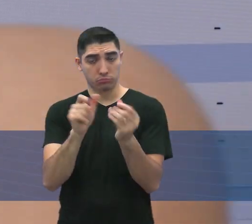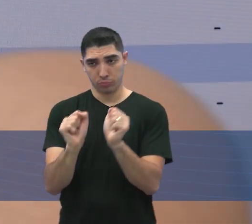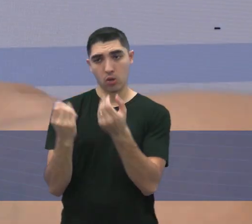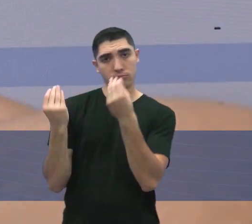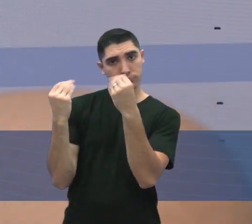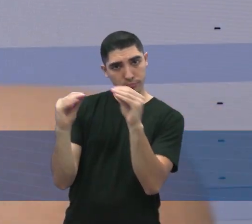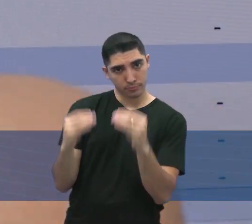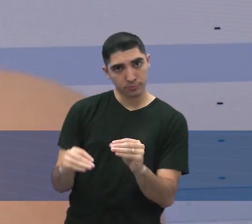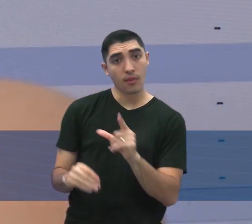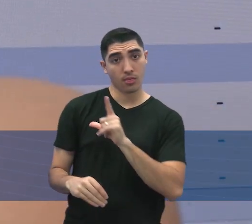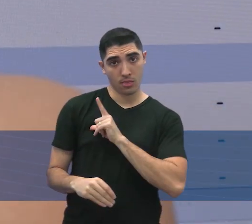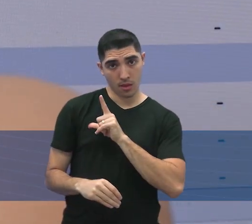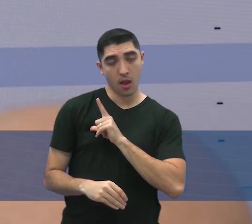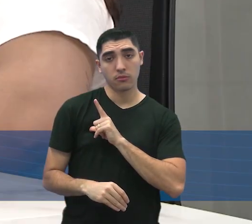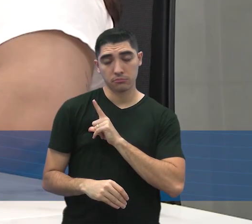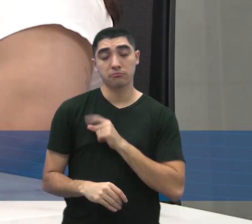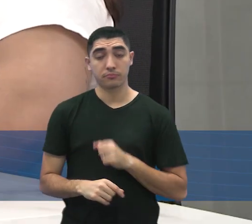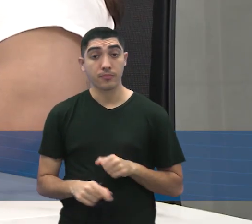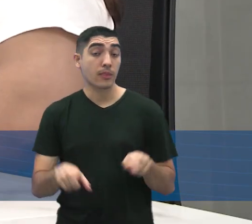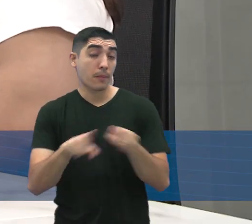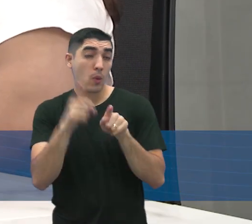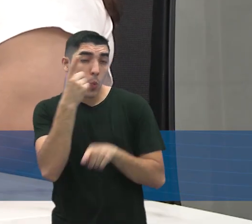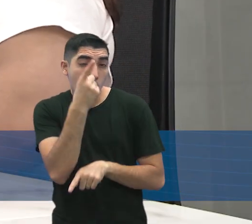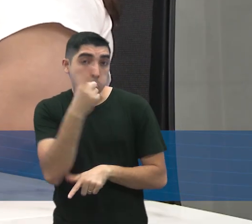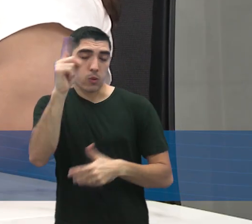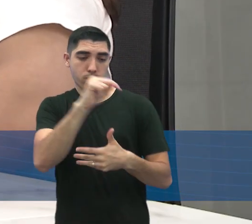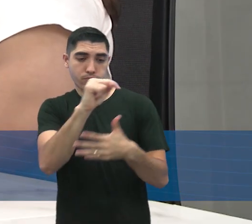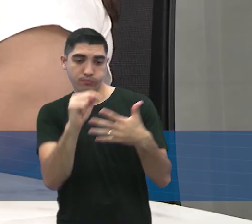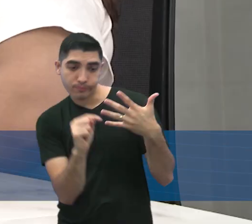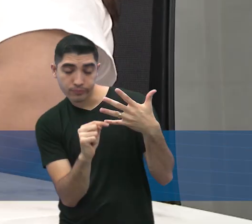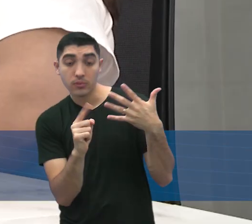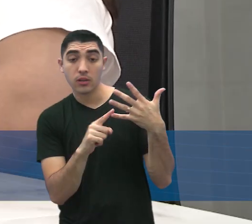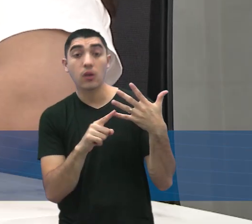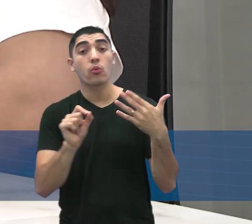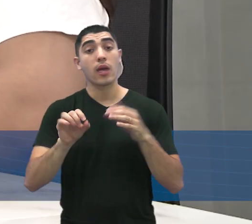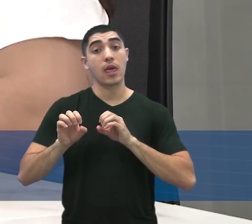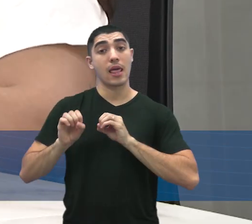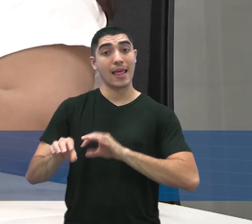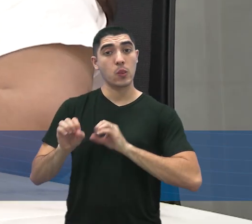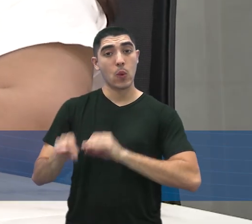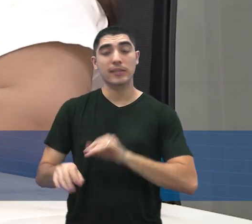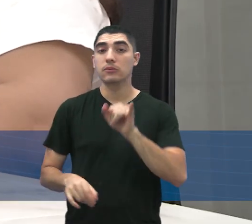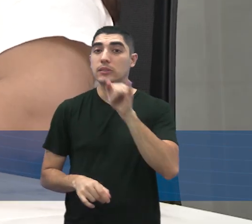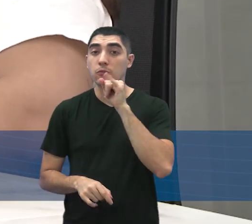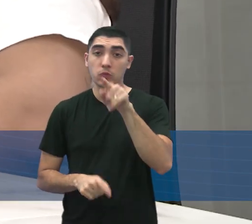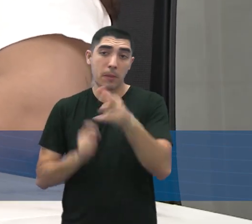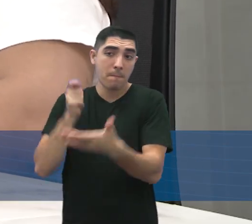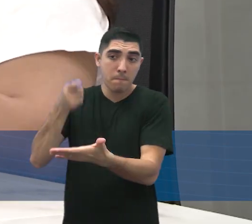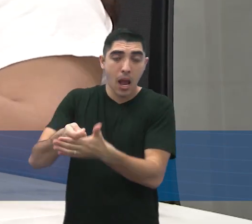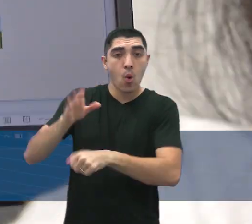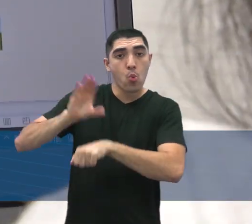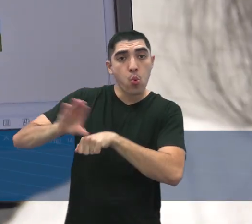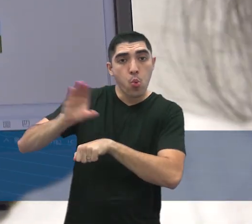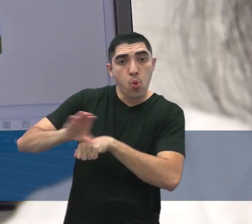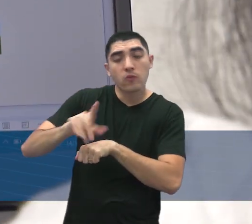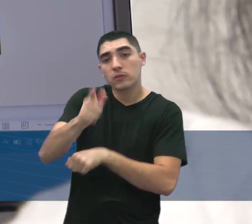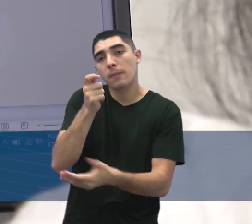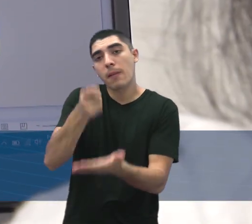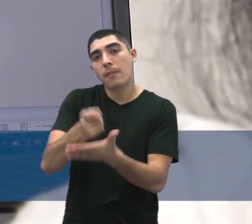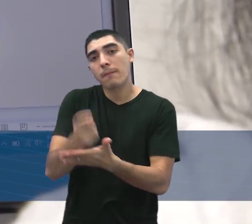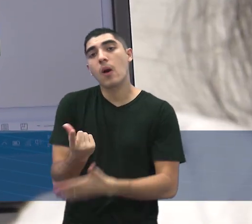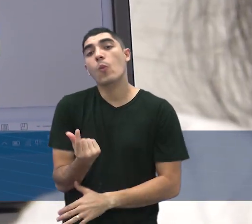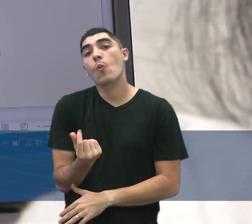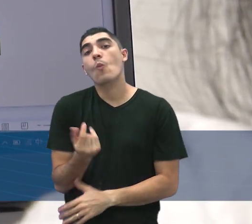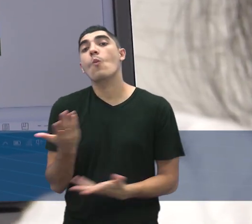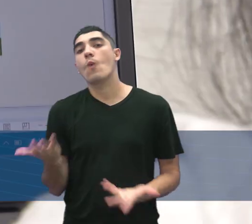específico para usar no final de semana, né? Bem legal. E por último aqui tem a parte de educação, então se você faz algum curso, quanto que você gasta, né,